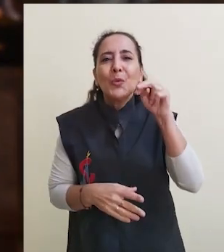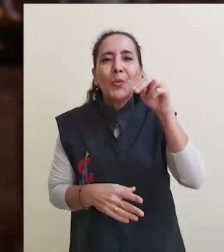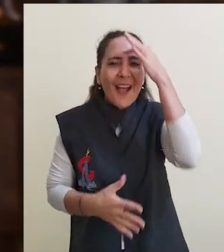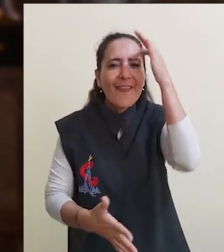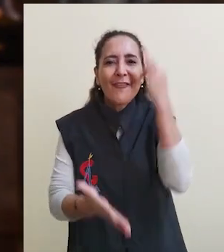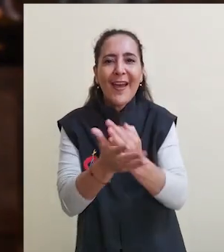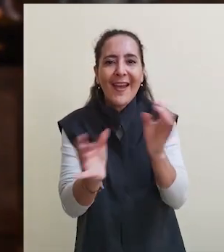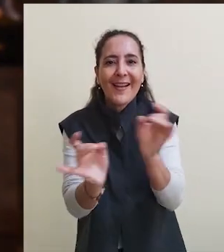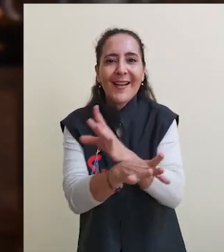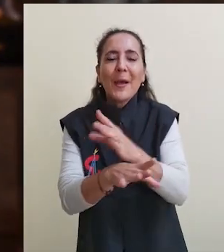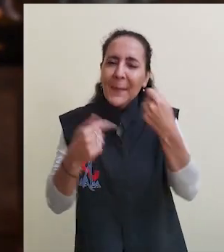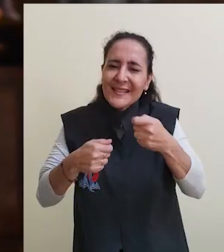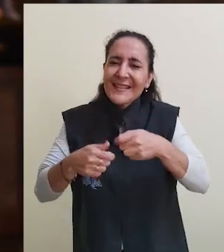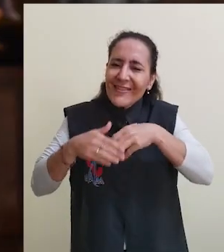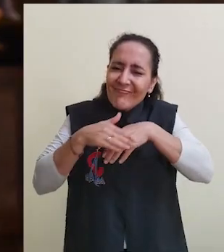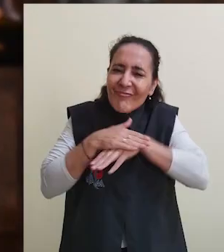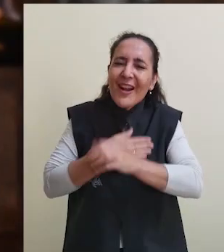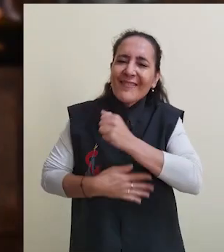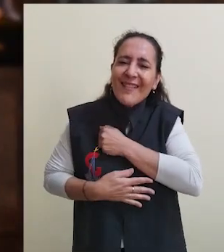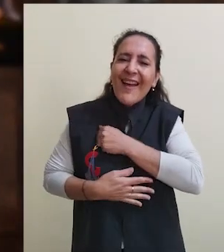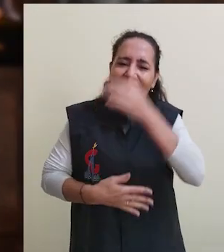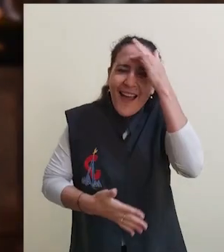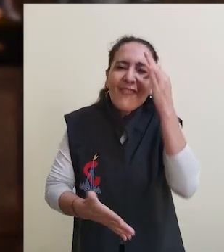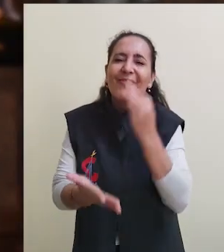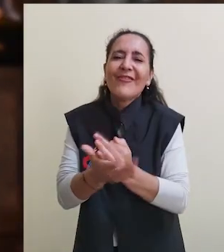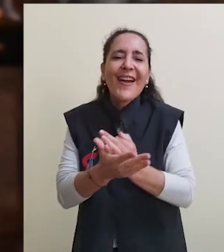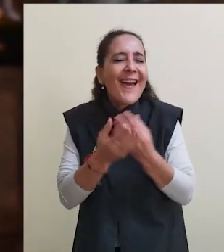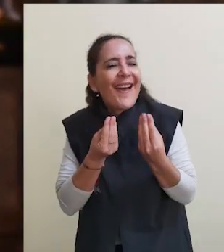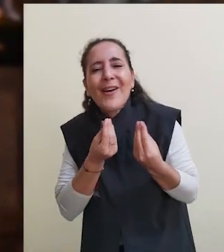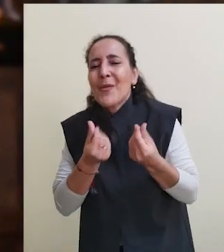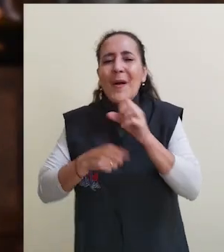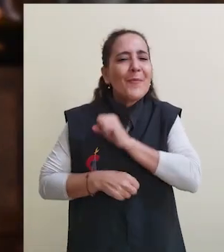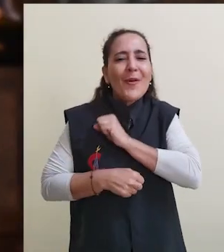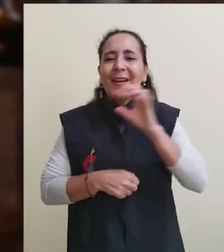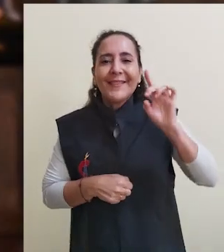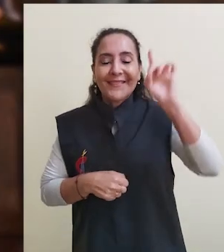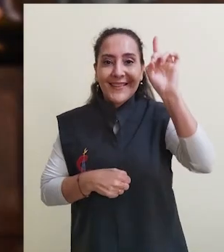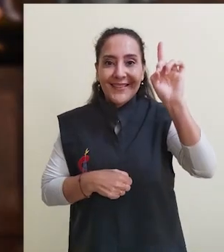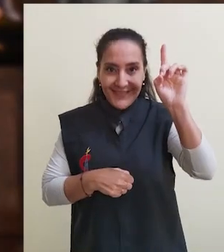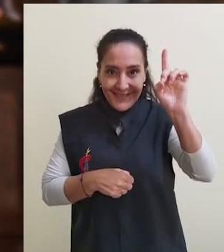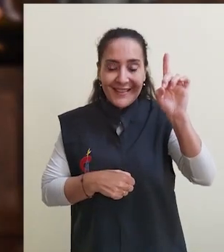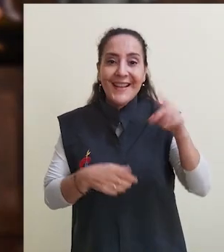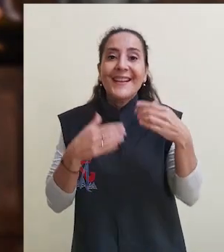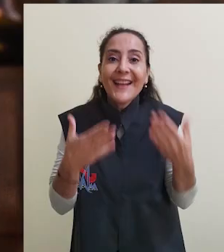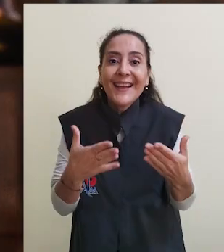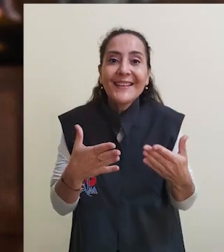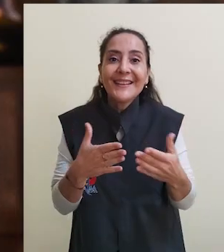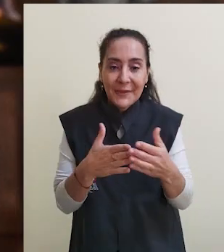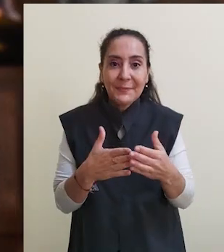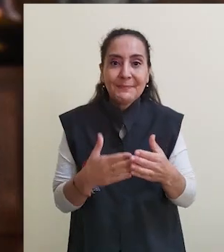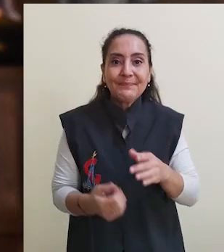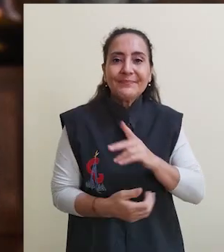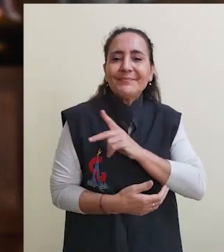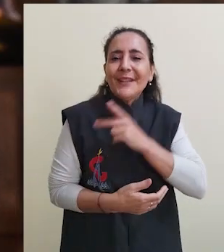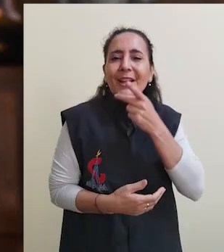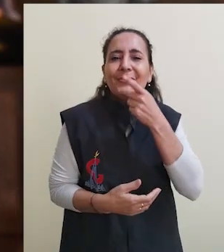sem perder a fé. Guardando a fé. Guardando a serenidade, a doçura, o amor a Deus, né? E aí ele vai